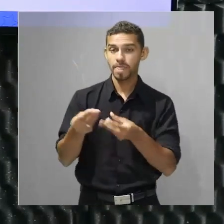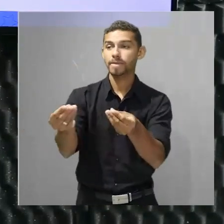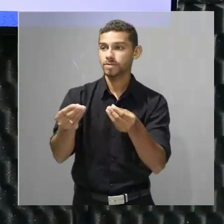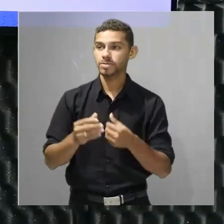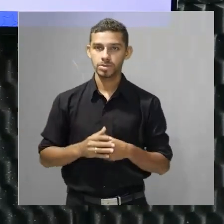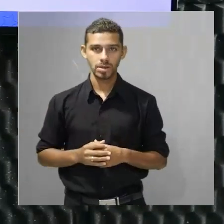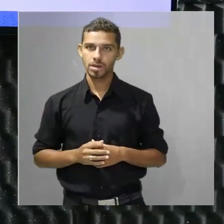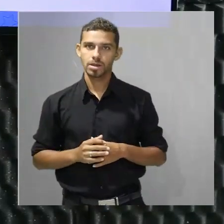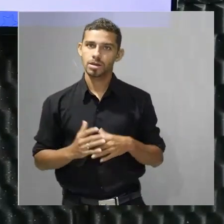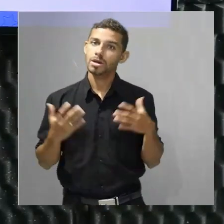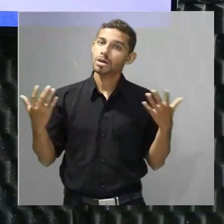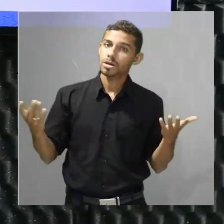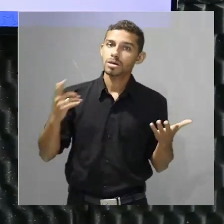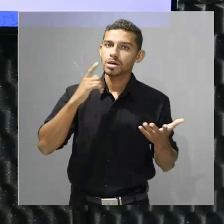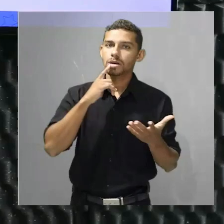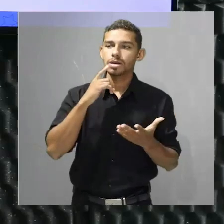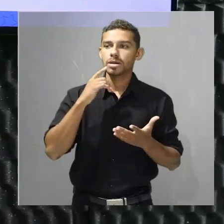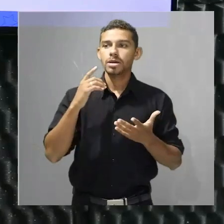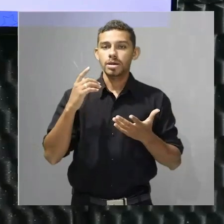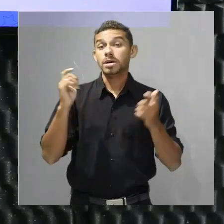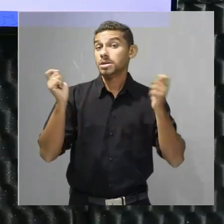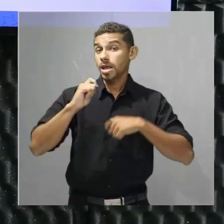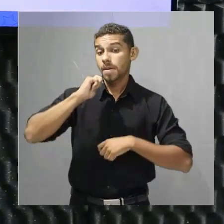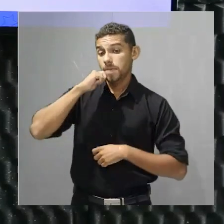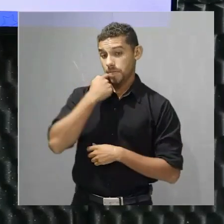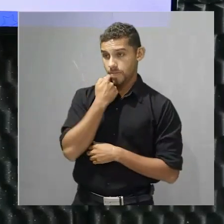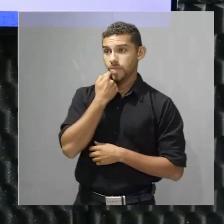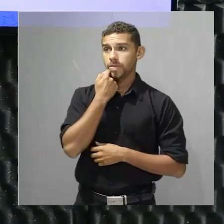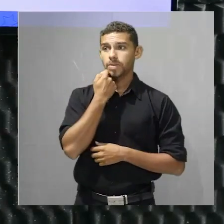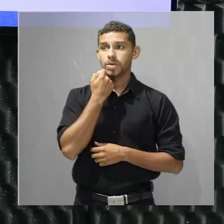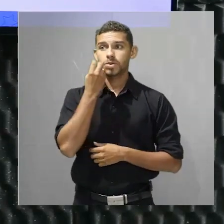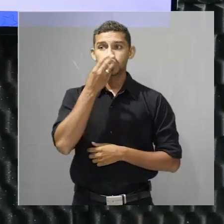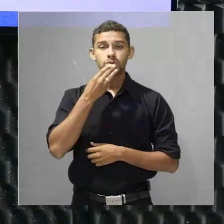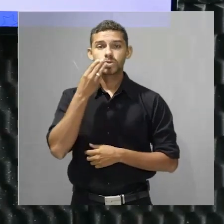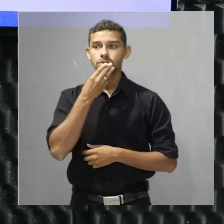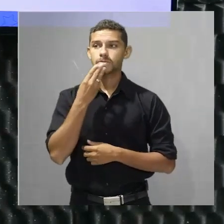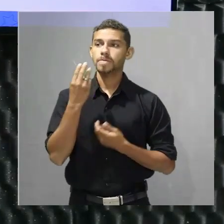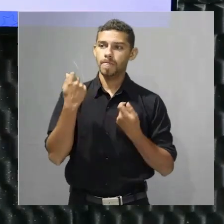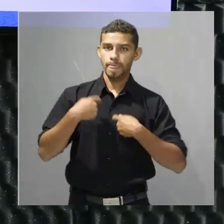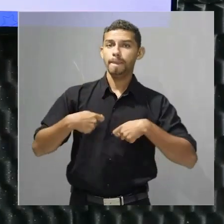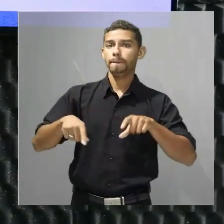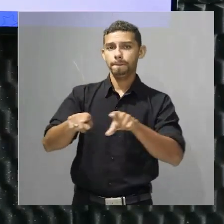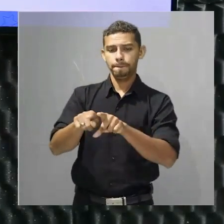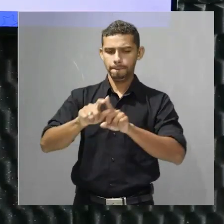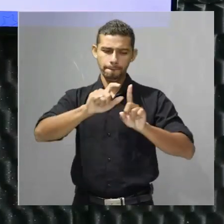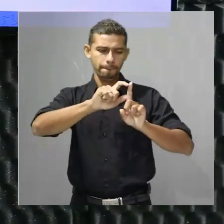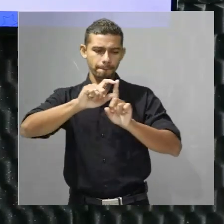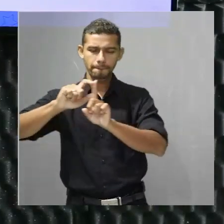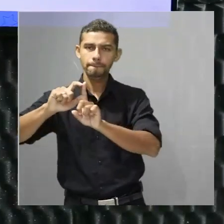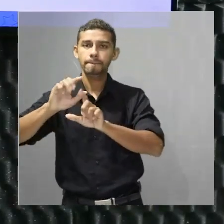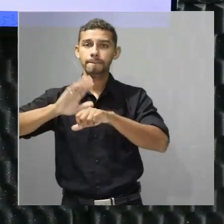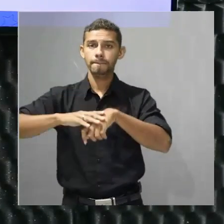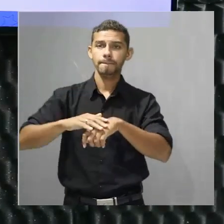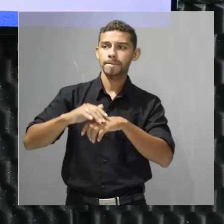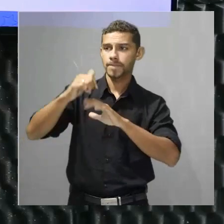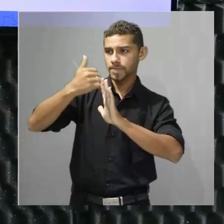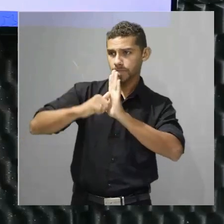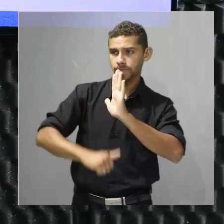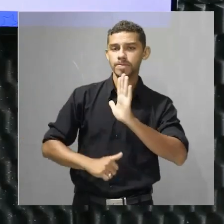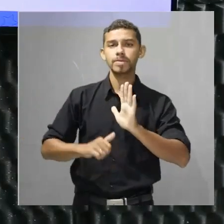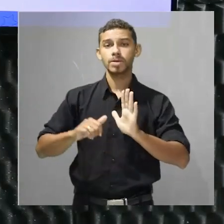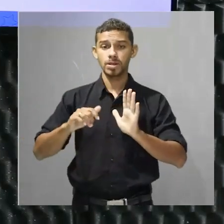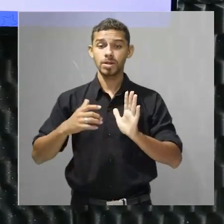ser o sonho da padaria o doce aí sim Então a gente tem que pegar as palavras e analisar se ela está no sentido